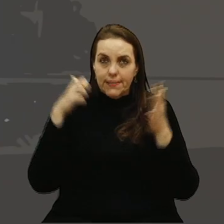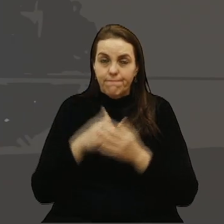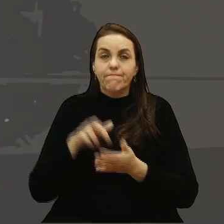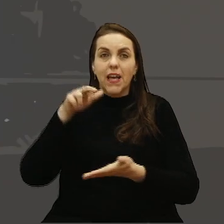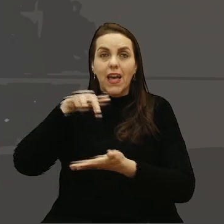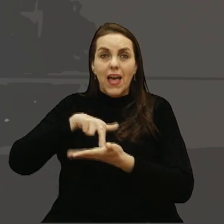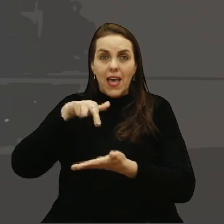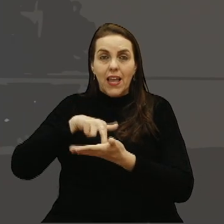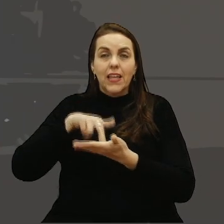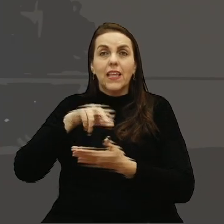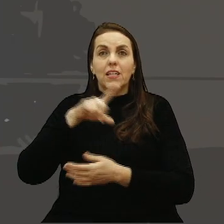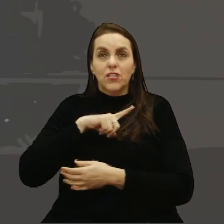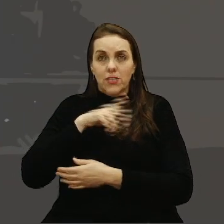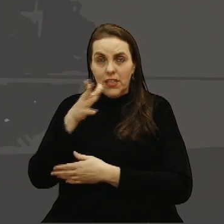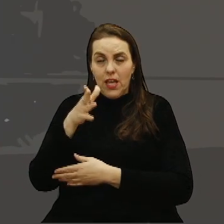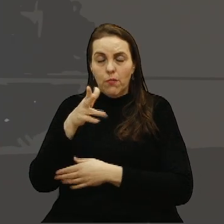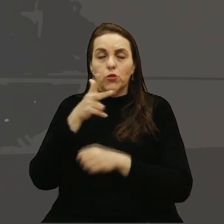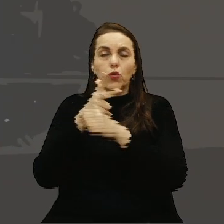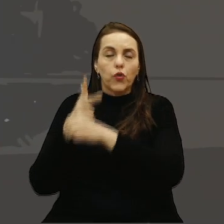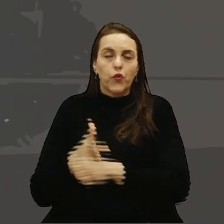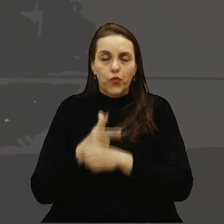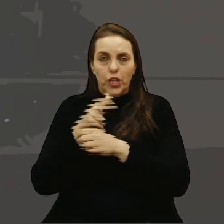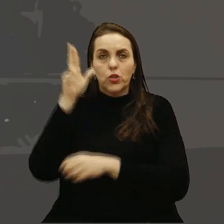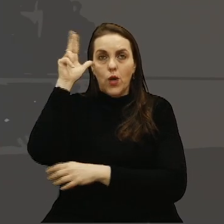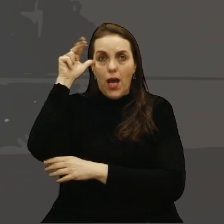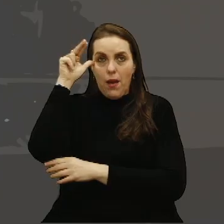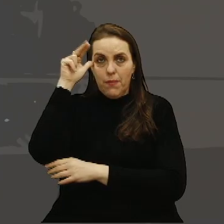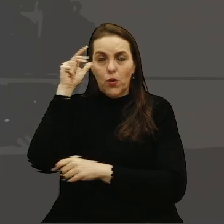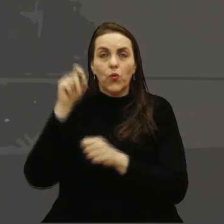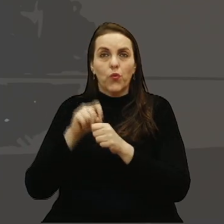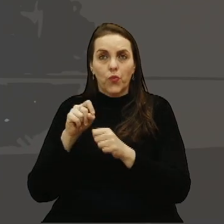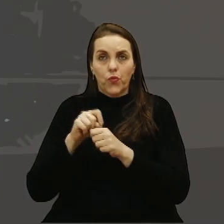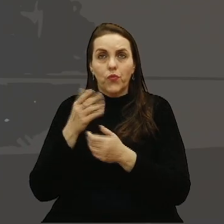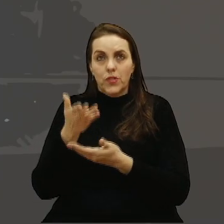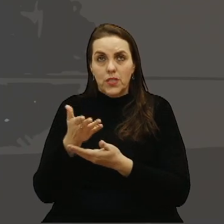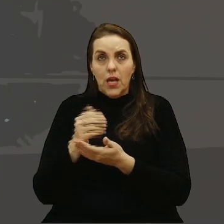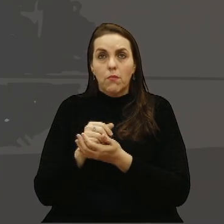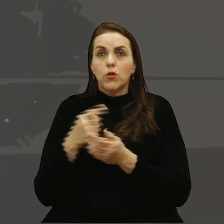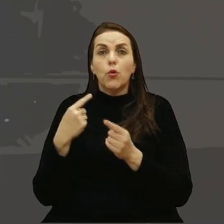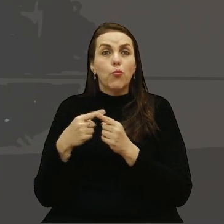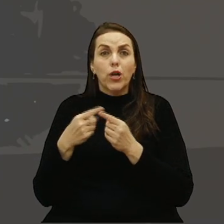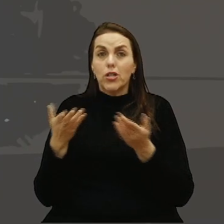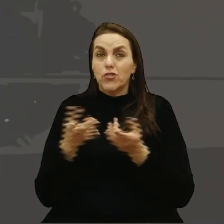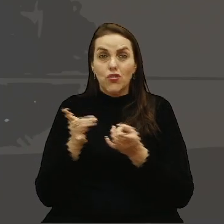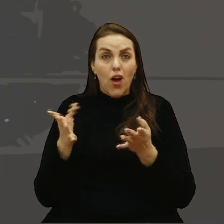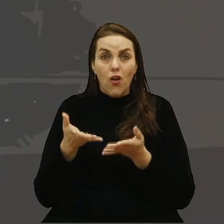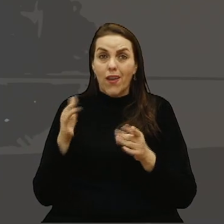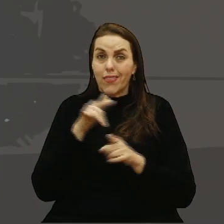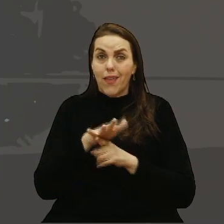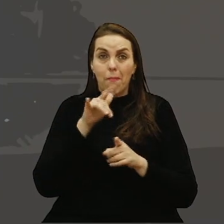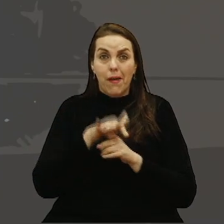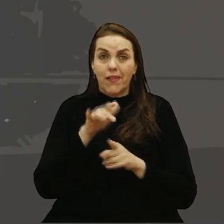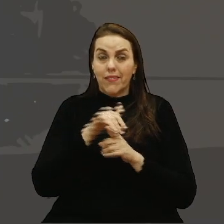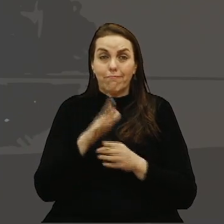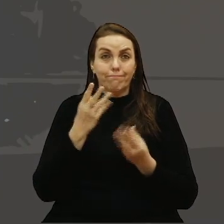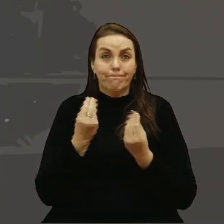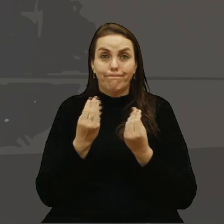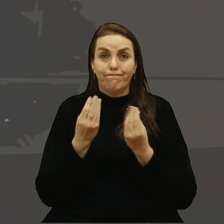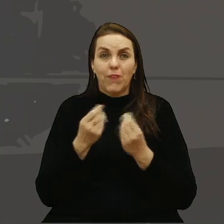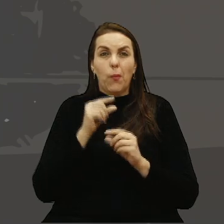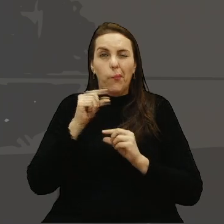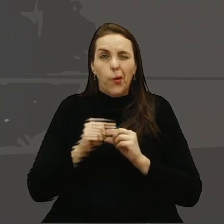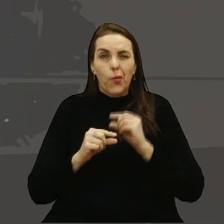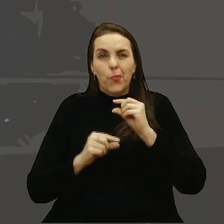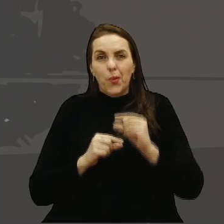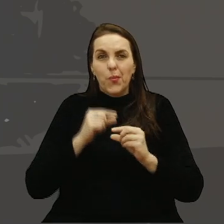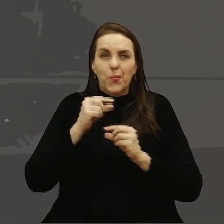vídeo também foi feito no mês de abril ou maio, né? Alguém pode pensar, por que está encaminhando só agora? Porque é muita demanda, então eu vou indo pouco a pouco, conforme